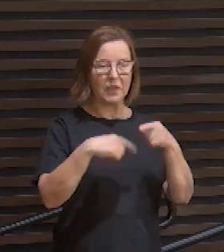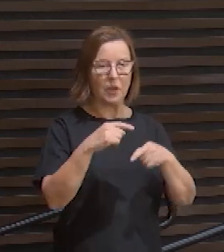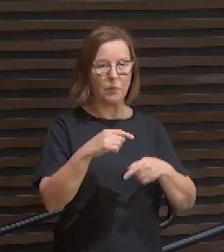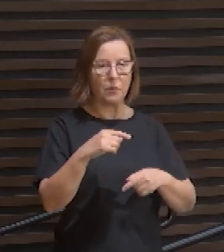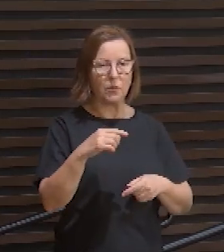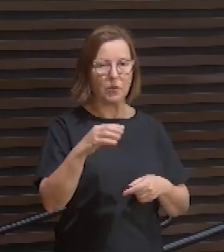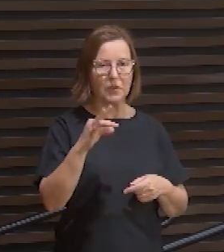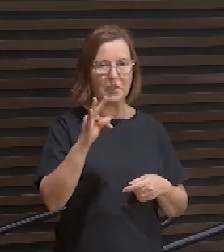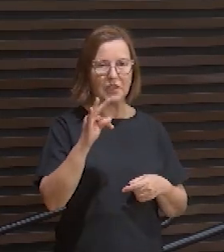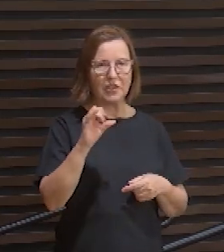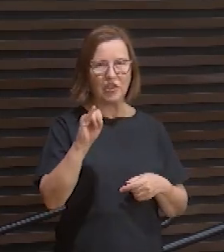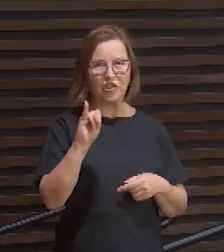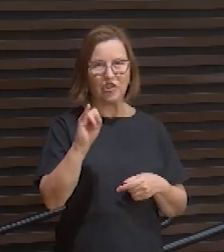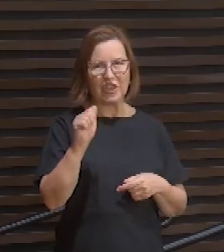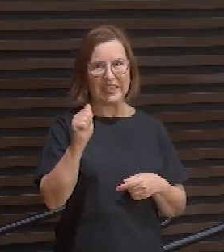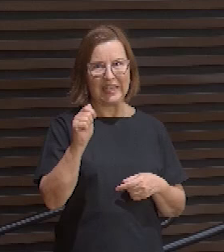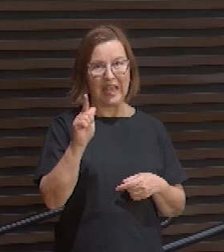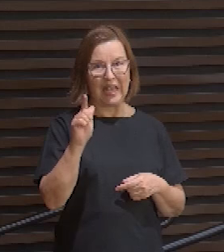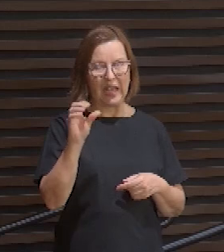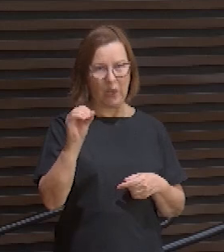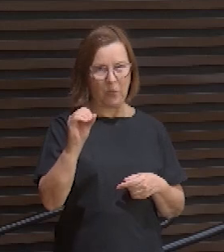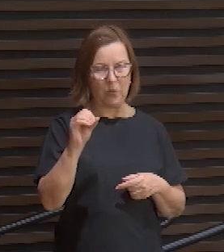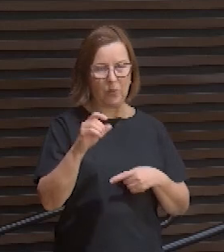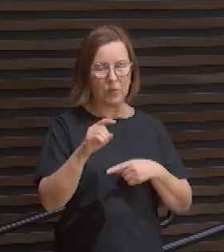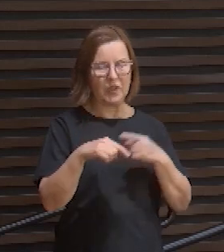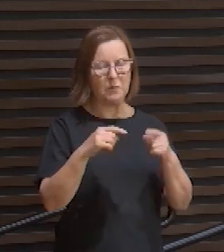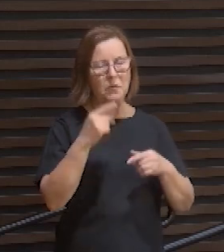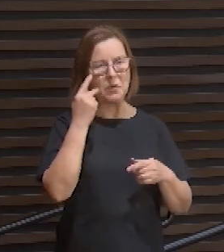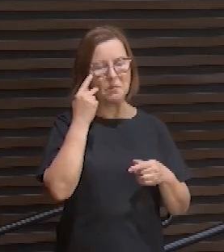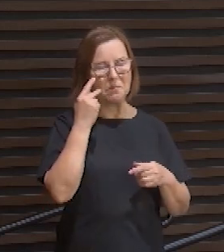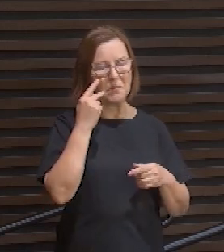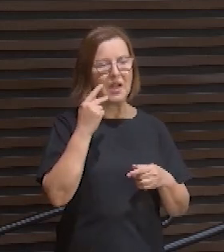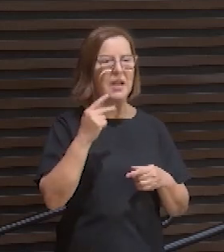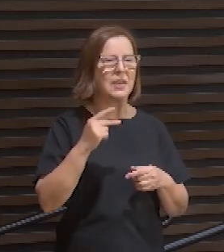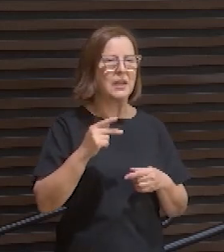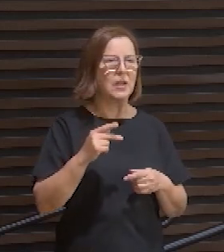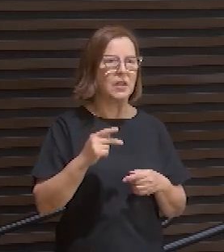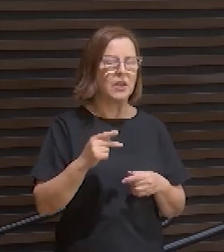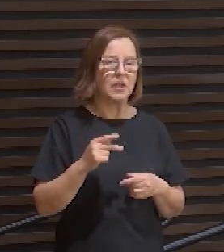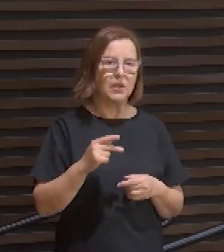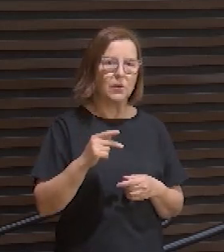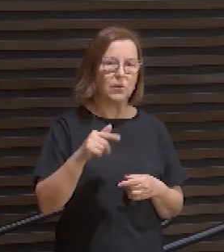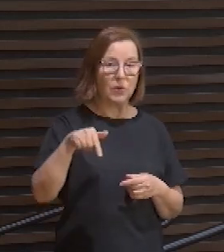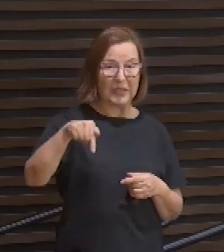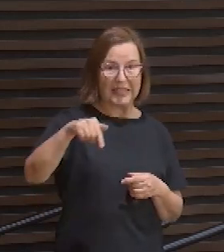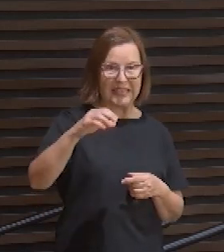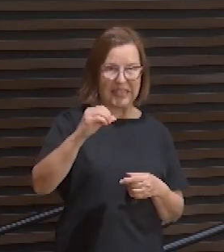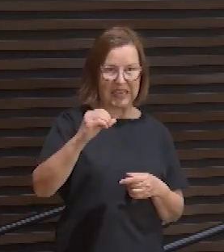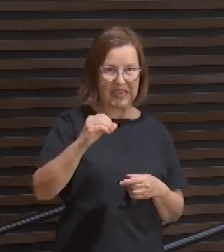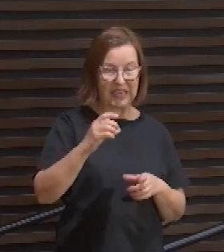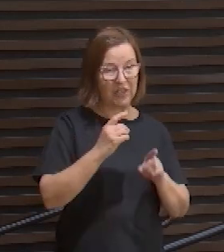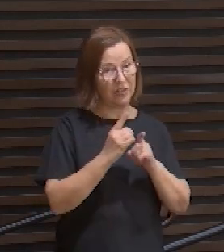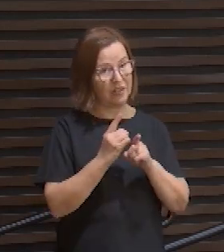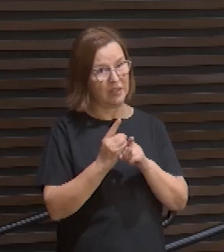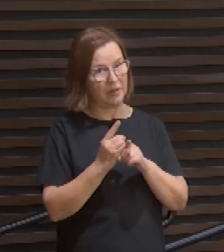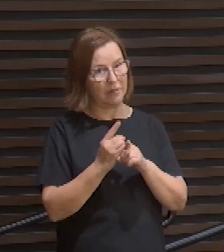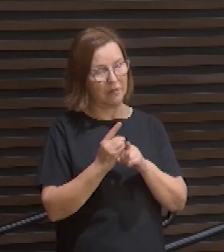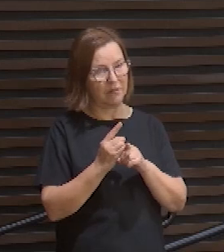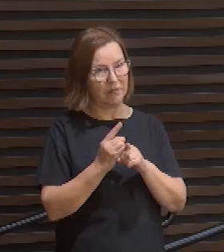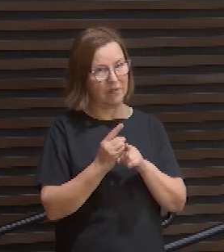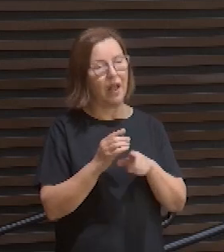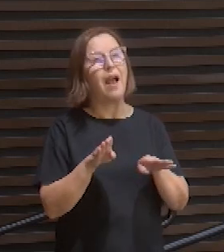os 70, Paulo. Isso para não mencionar aqui, irmãos, Maria Madalena e as